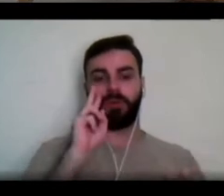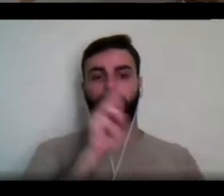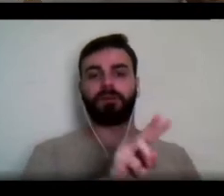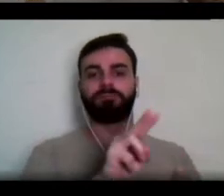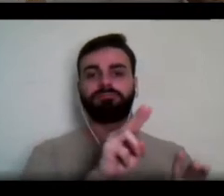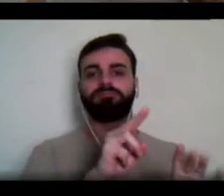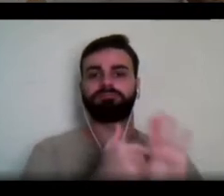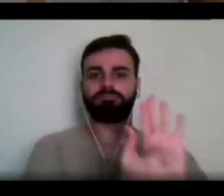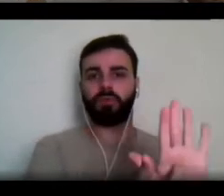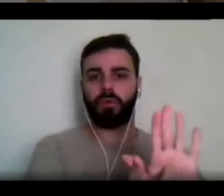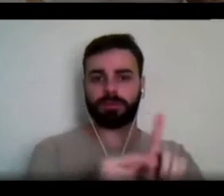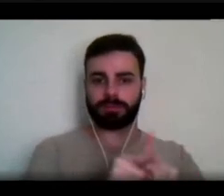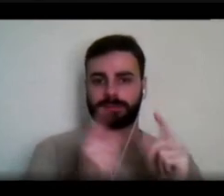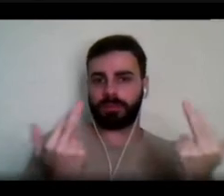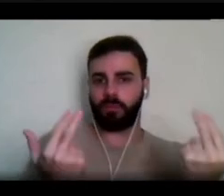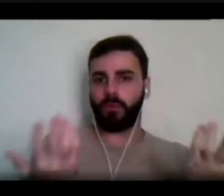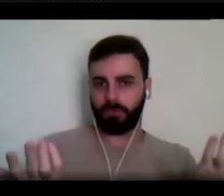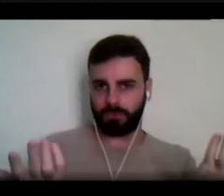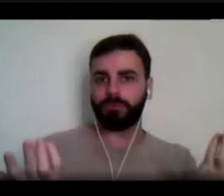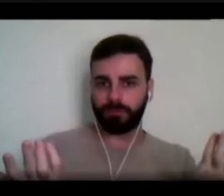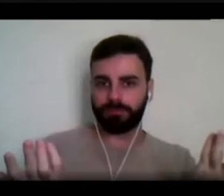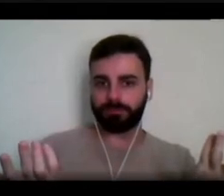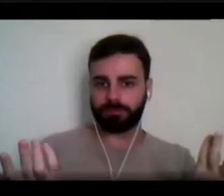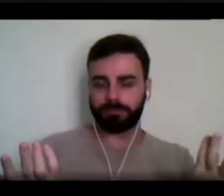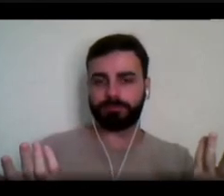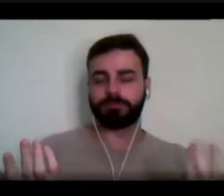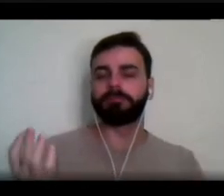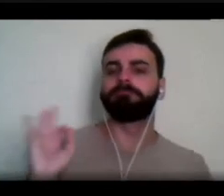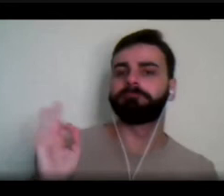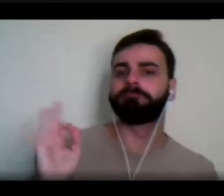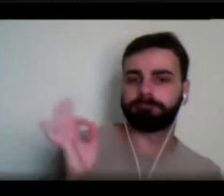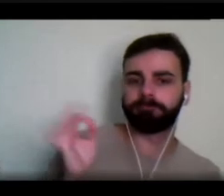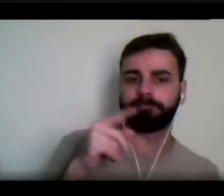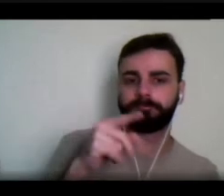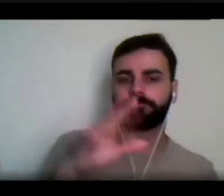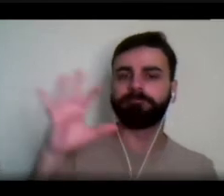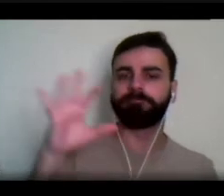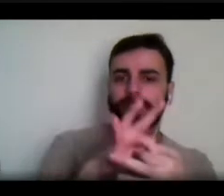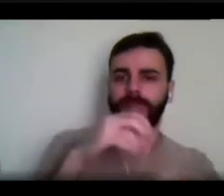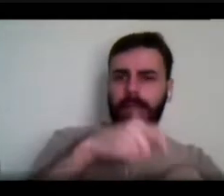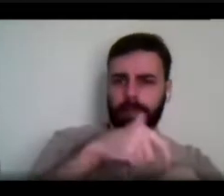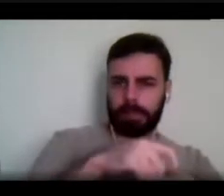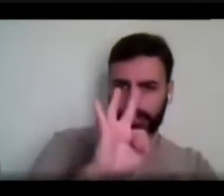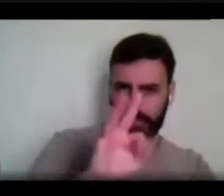Entendeu? Certo. Aí tudo ficou em função do tempo, no caso.